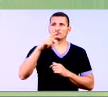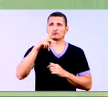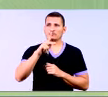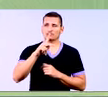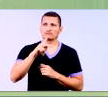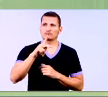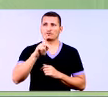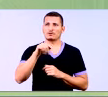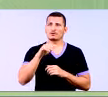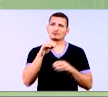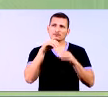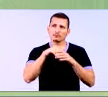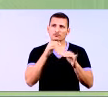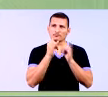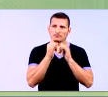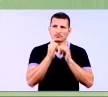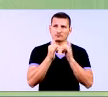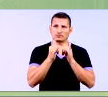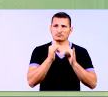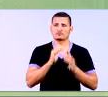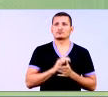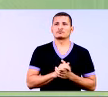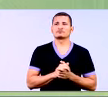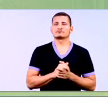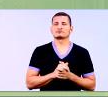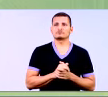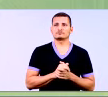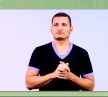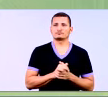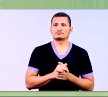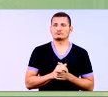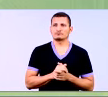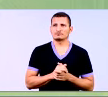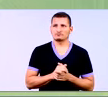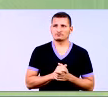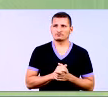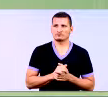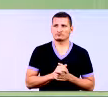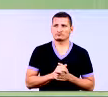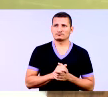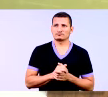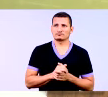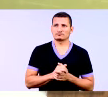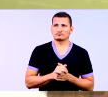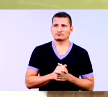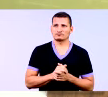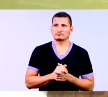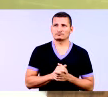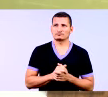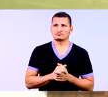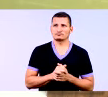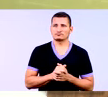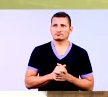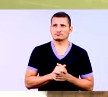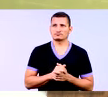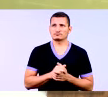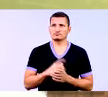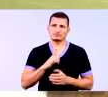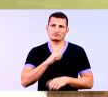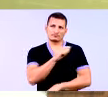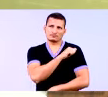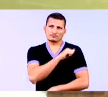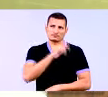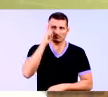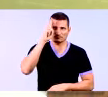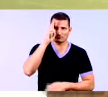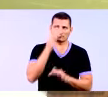informações trafegam nos barramentos. A gente vai ver já já. Professor, o pessoal está lembrando aqui das aulas de física, viu? Tem muito a ver com física,